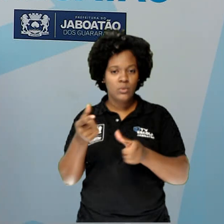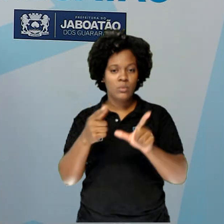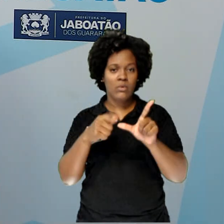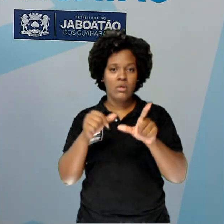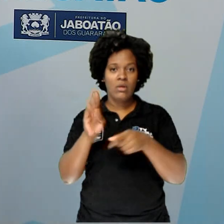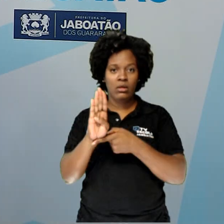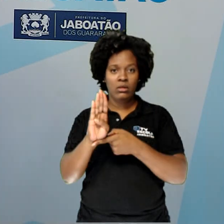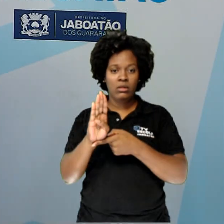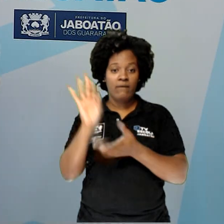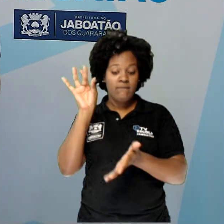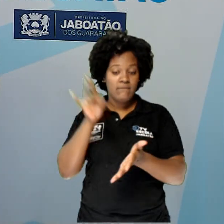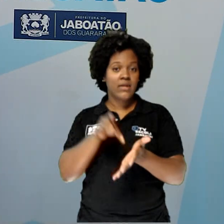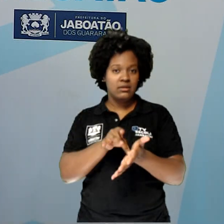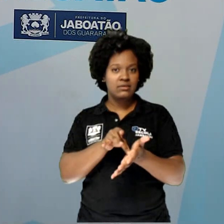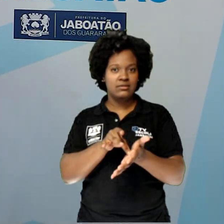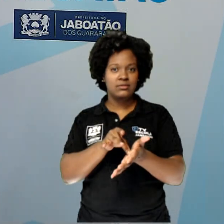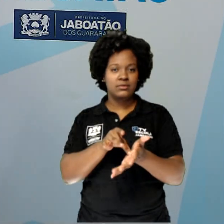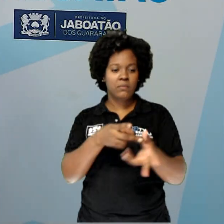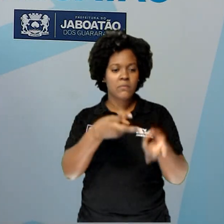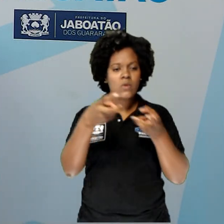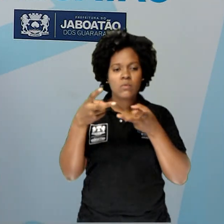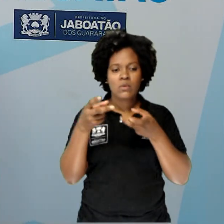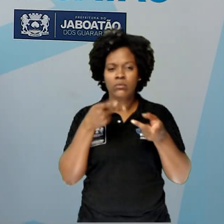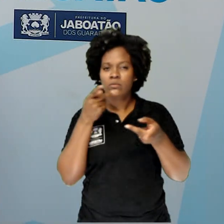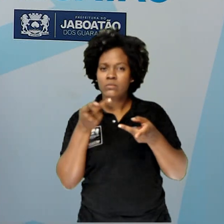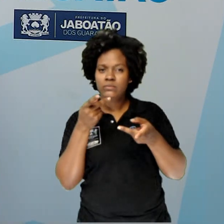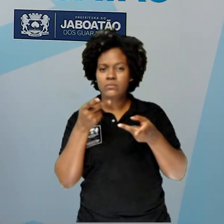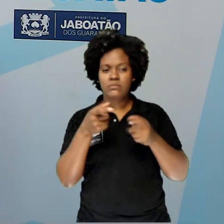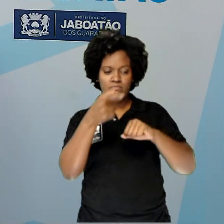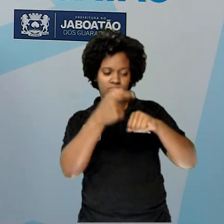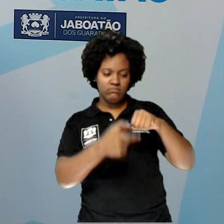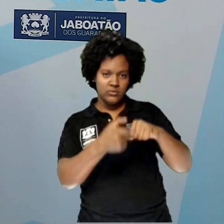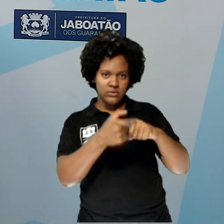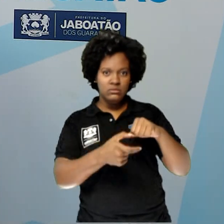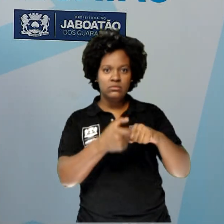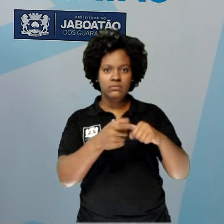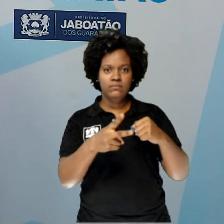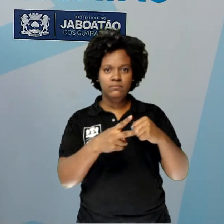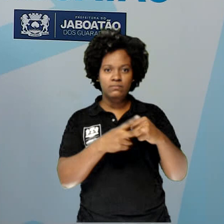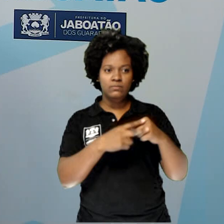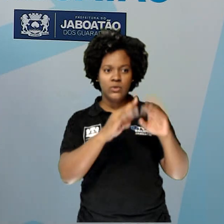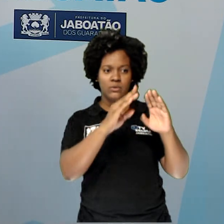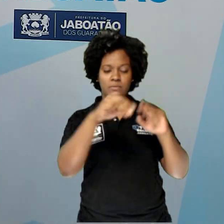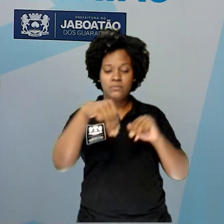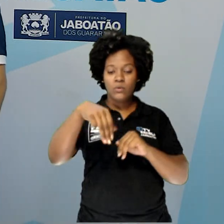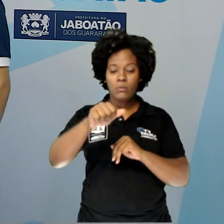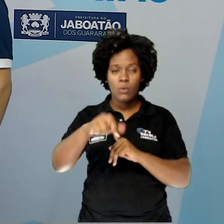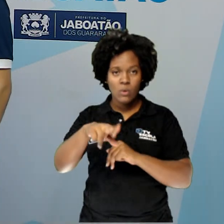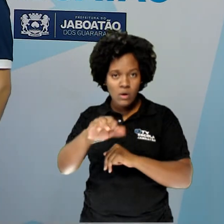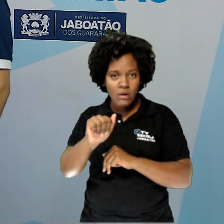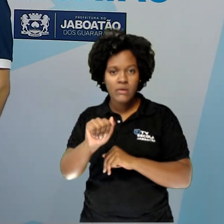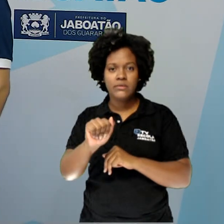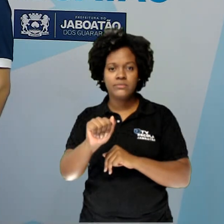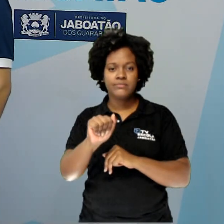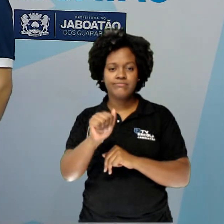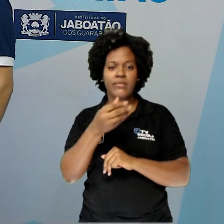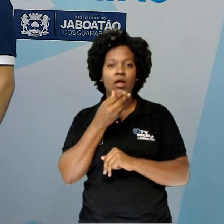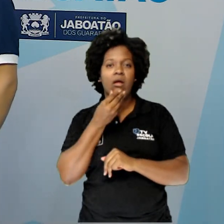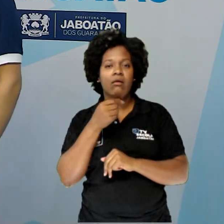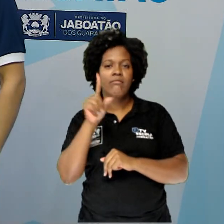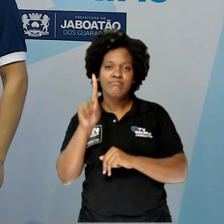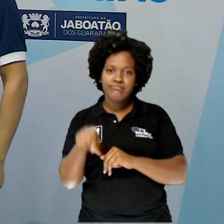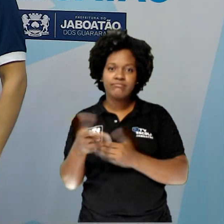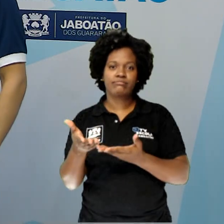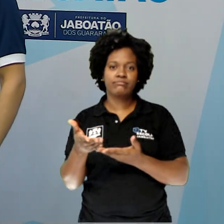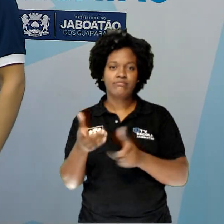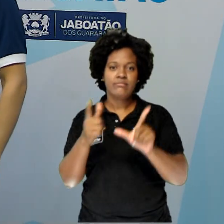B está verdadeiro. Observe que ele diz, o sujeito do verbo mora é o homem. Esse